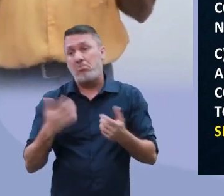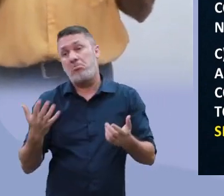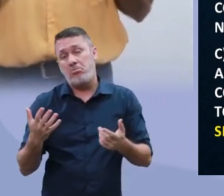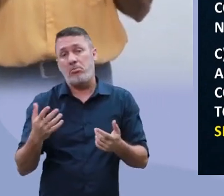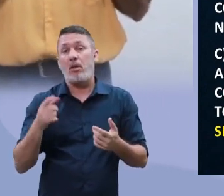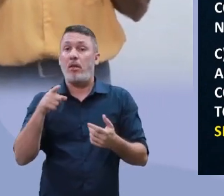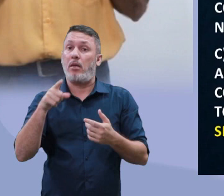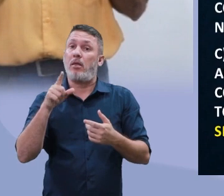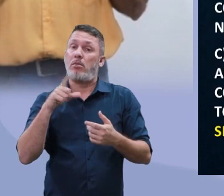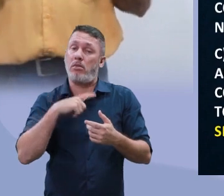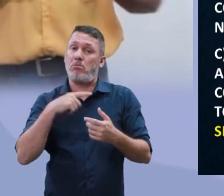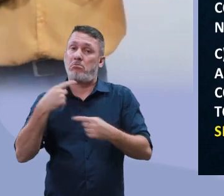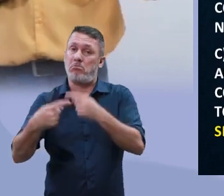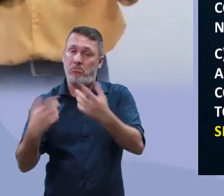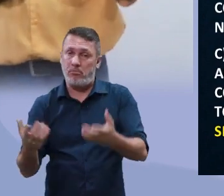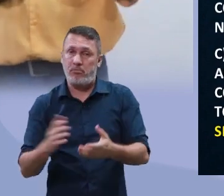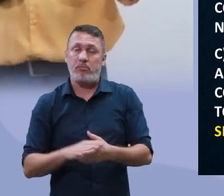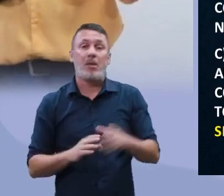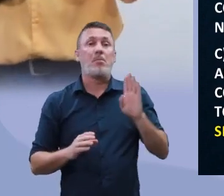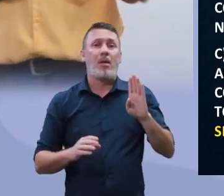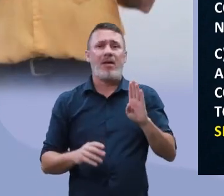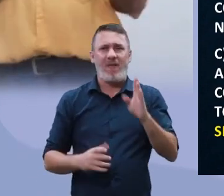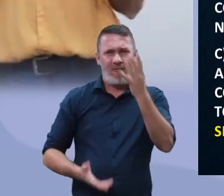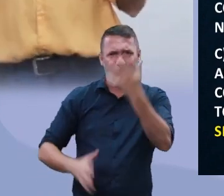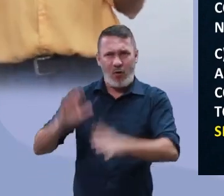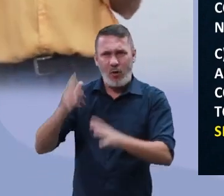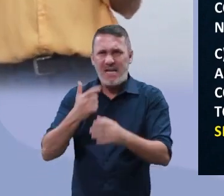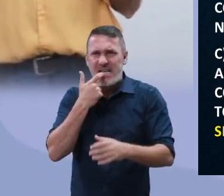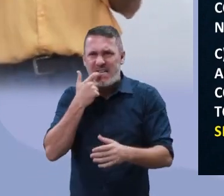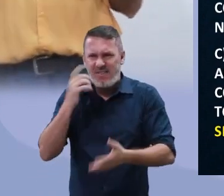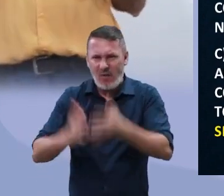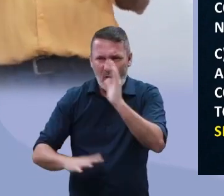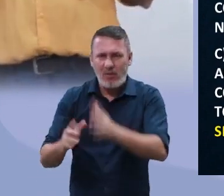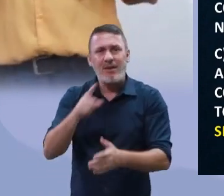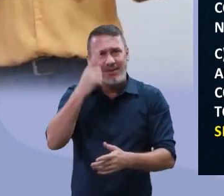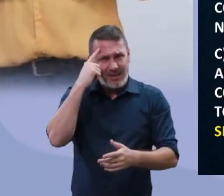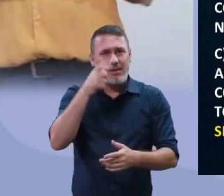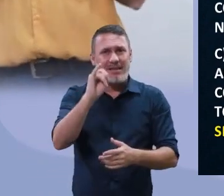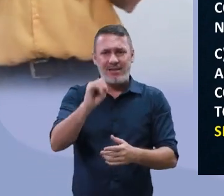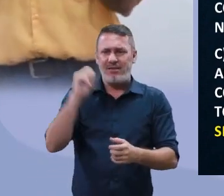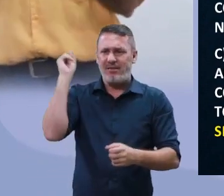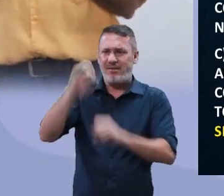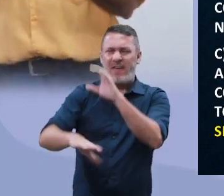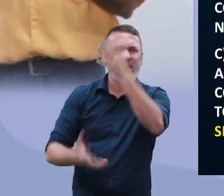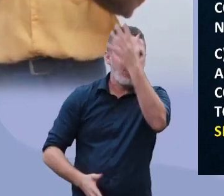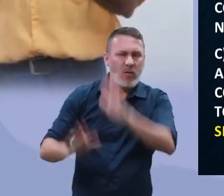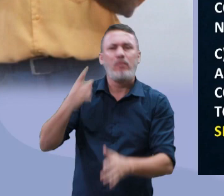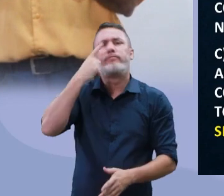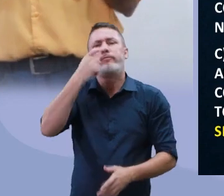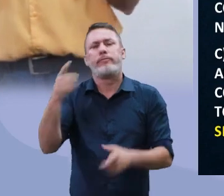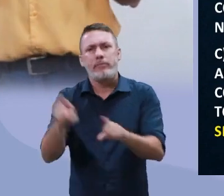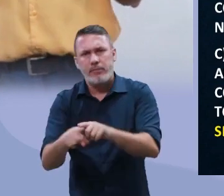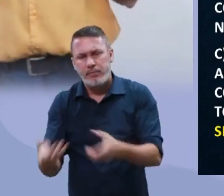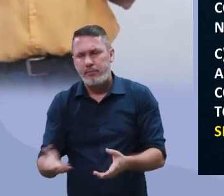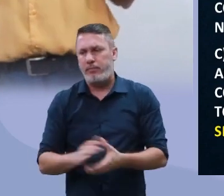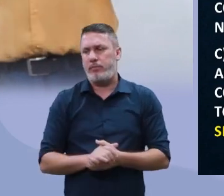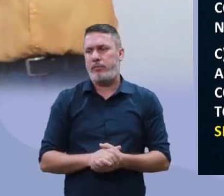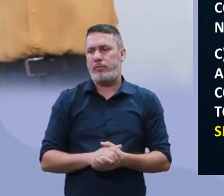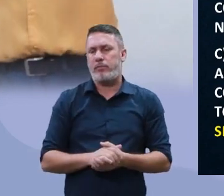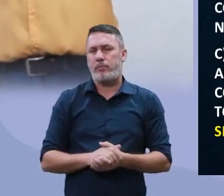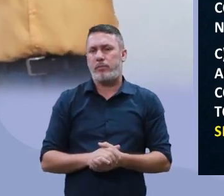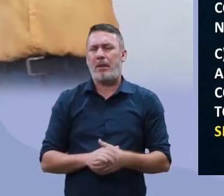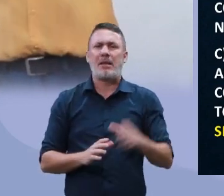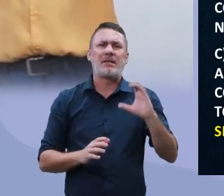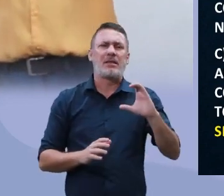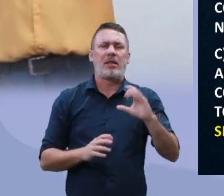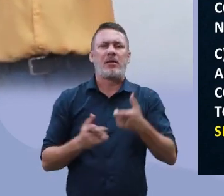são derivados do petróleo. Incinerar o lixo, não, se você incinerar o plástico, você gera um outro dano. Aí ele vem, ó,